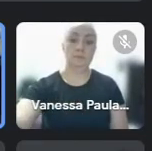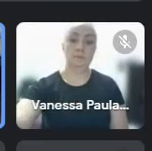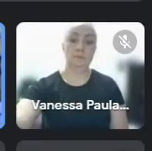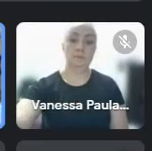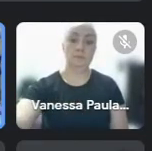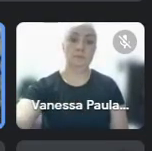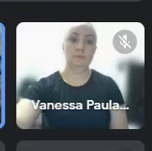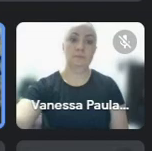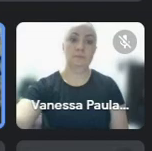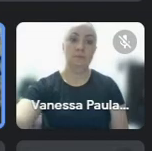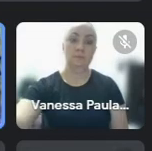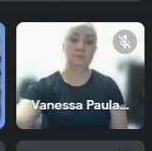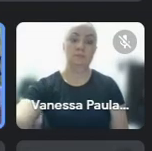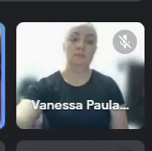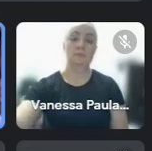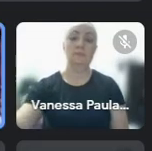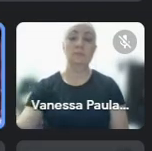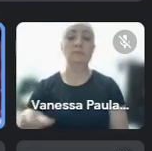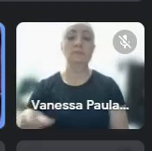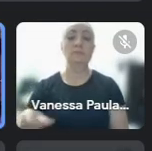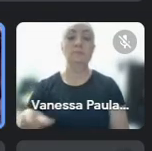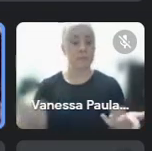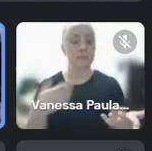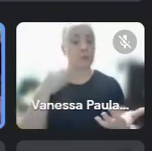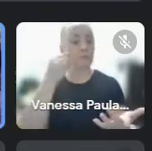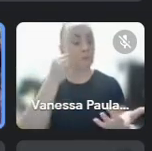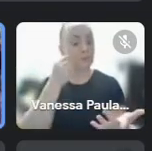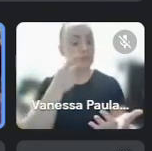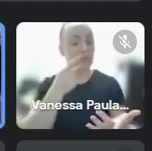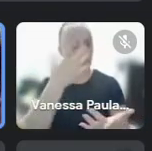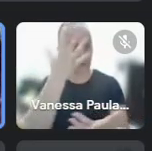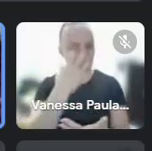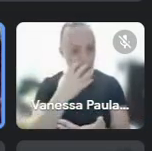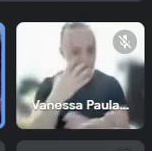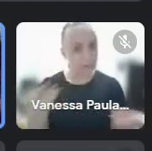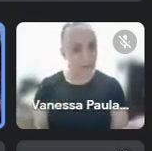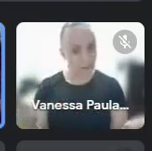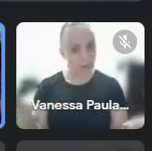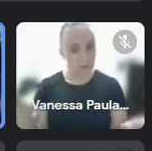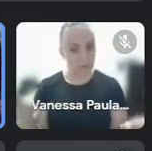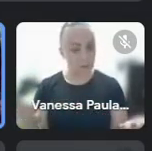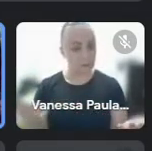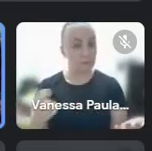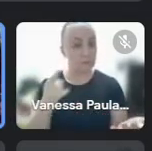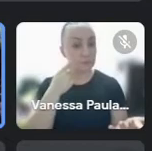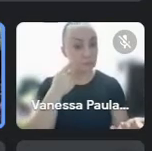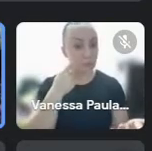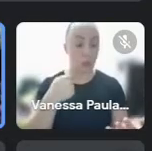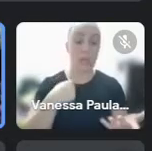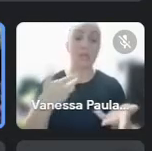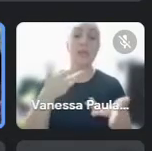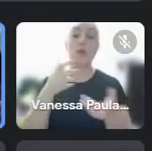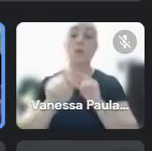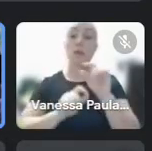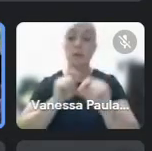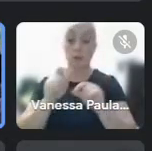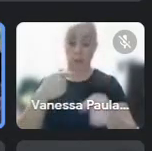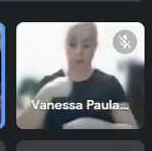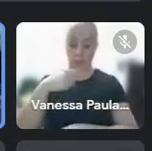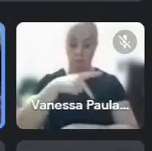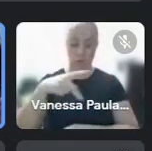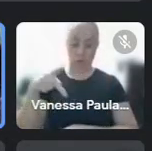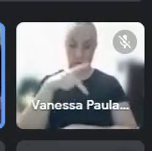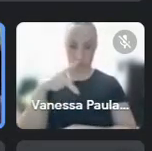De cara, olha aqui, bora falar sério. Vamos falar o que eu quero. Eu, professor docente hoje,